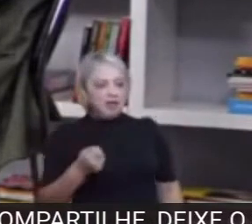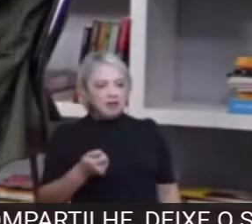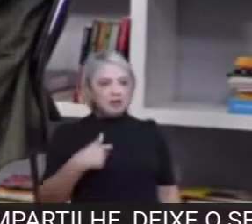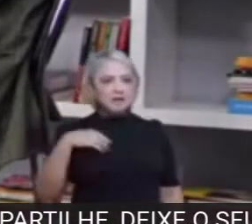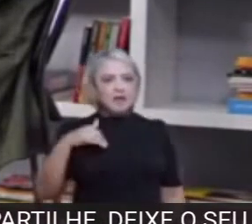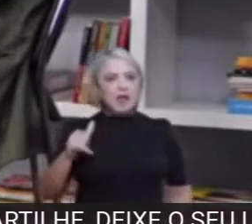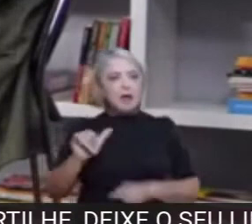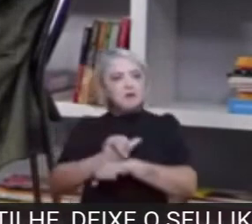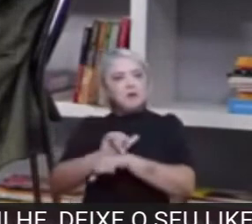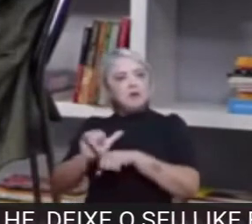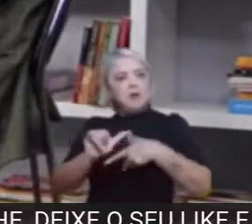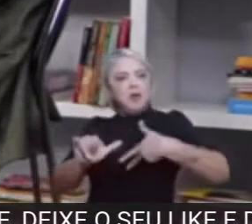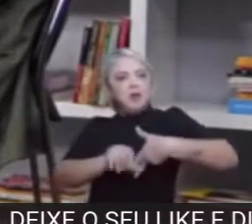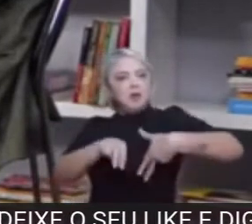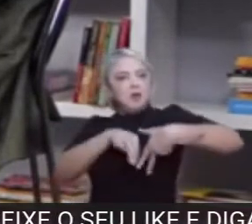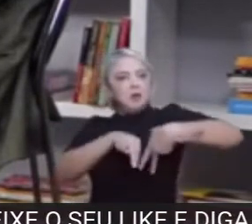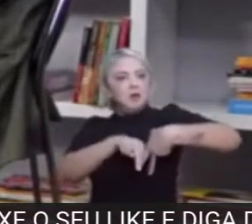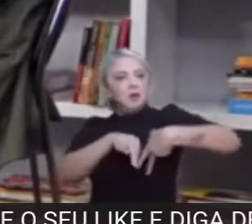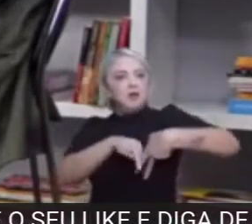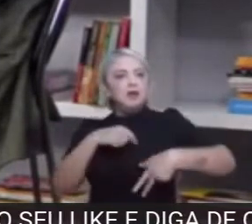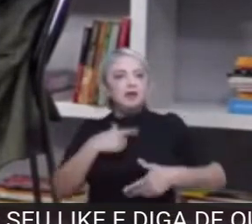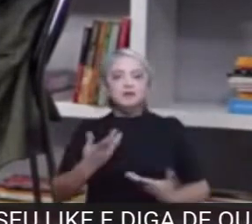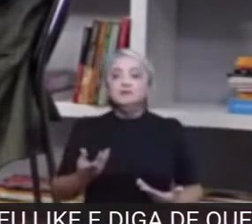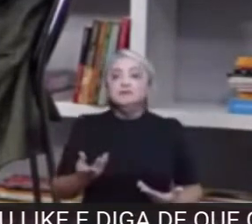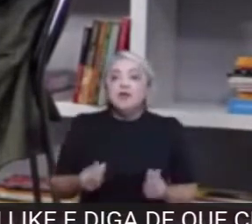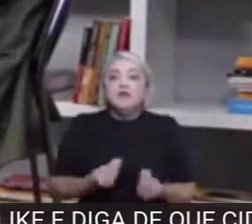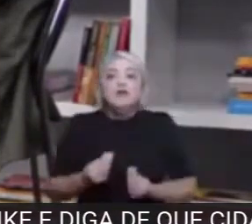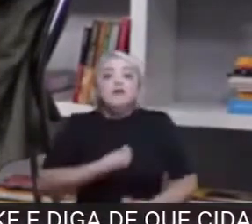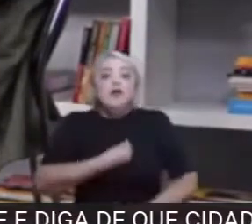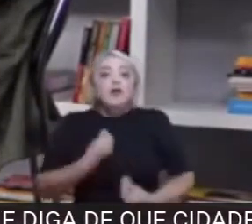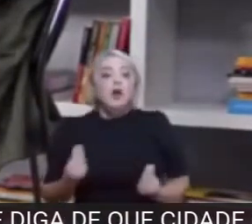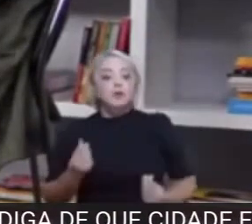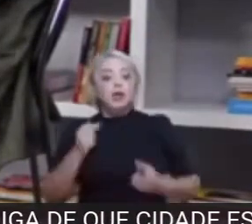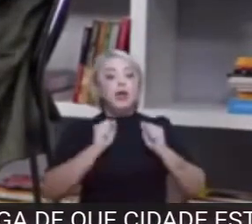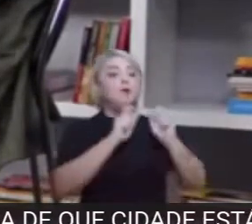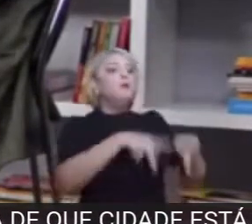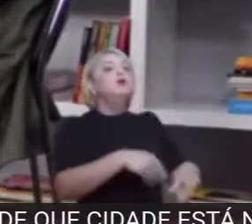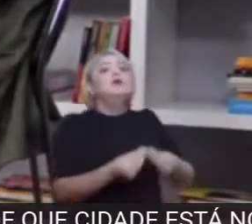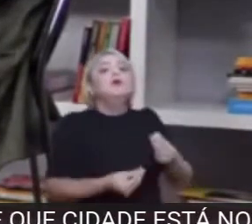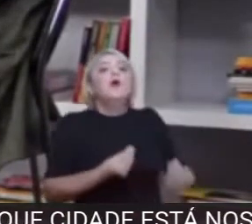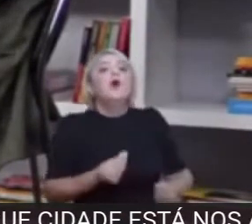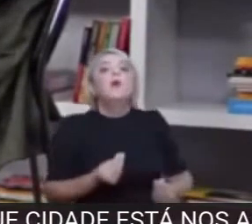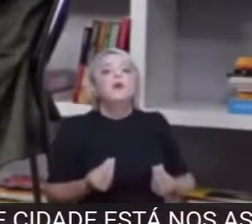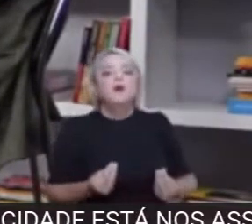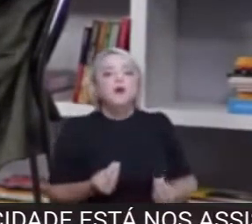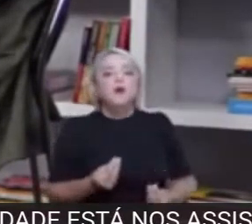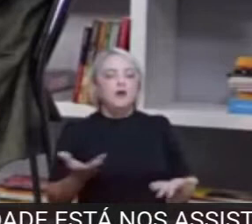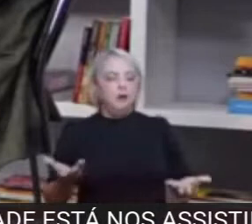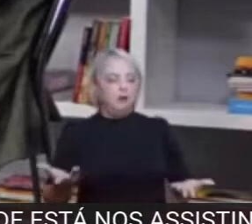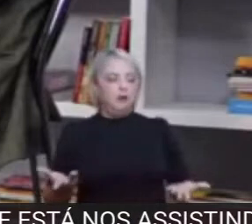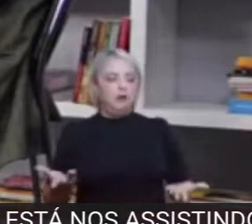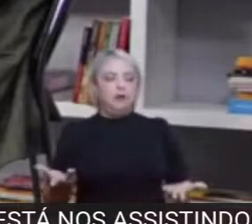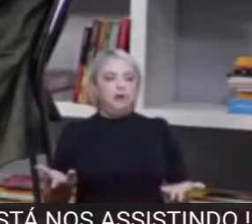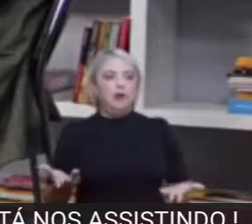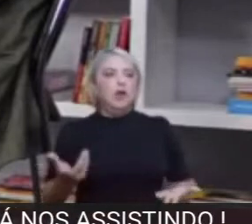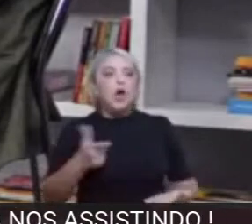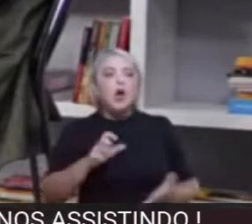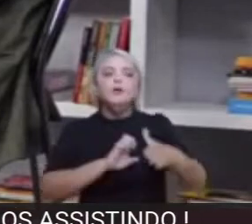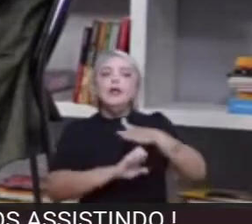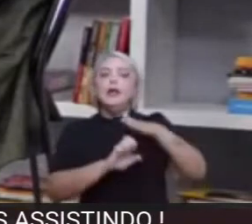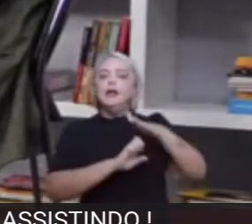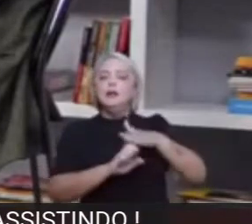das custas não sei do quê. Porque se ele não é aposentado, ele está vivendo do quê? Ou tem empresa americana bancando